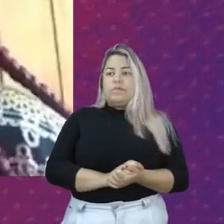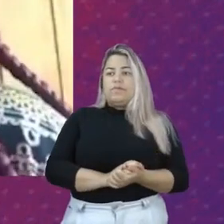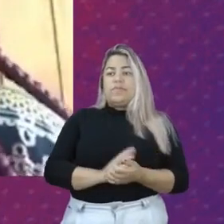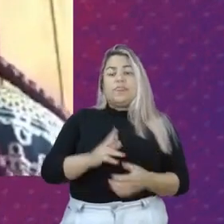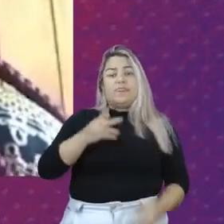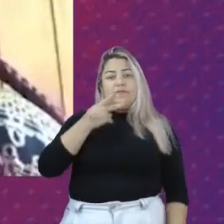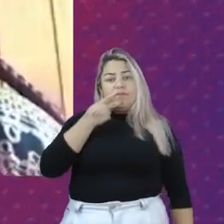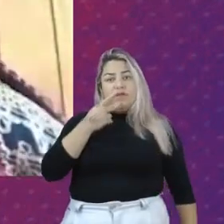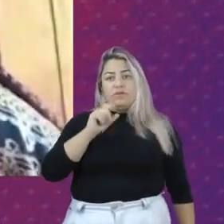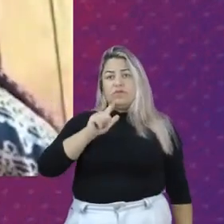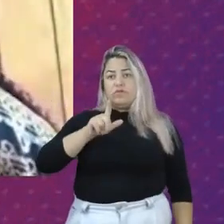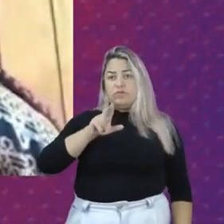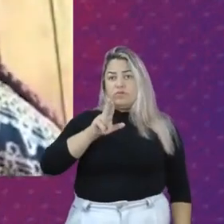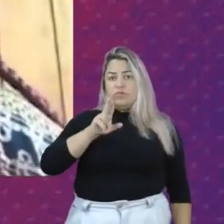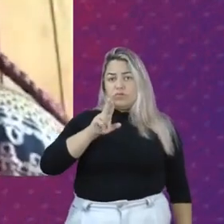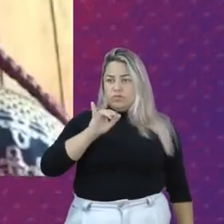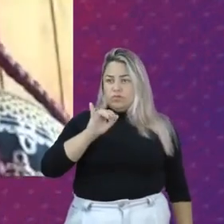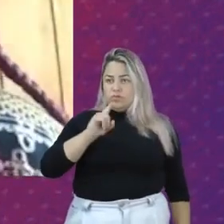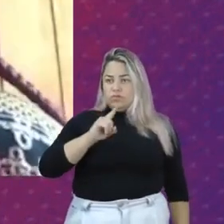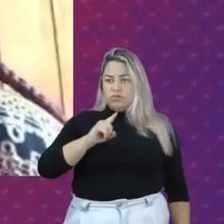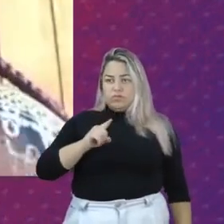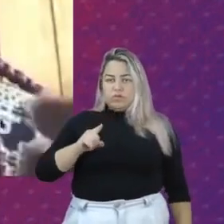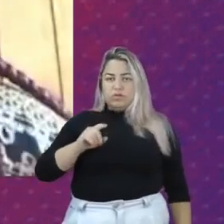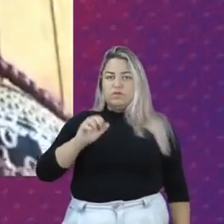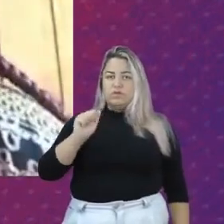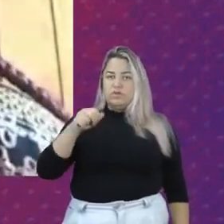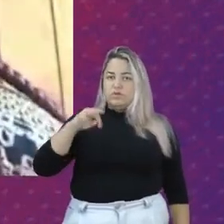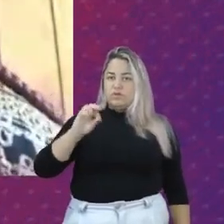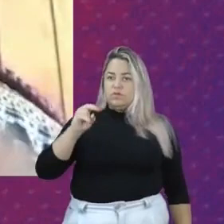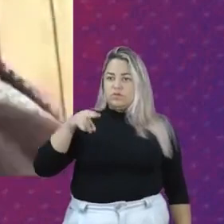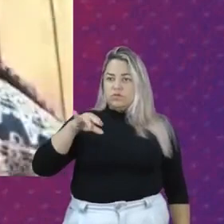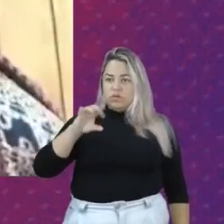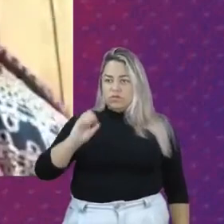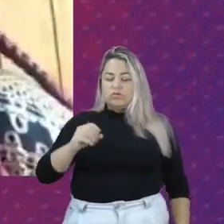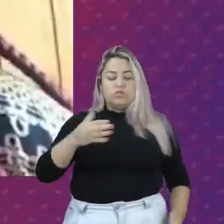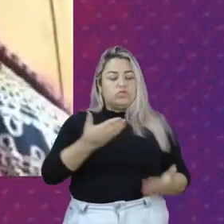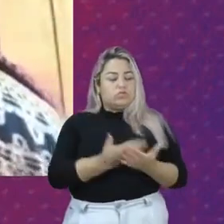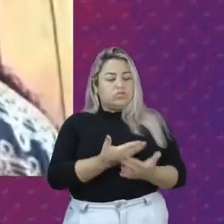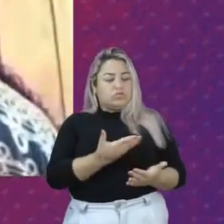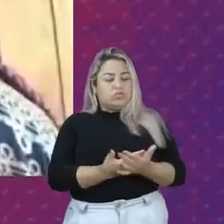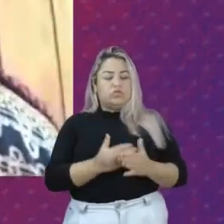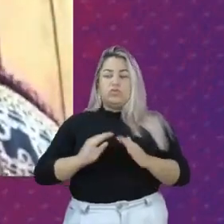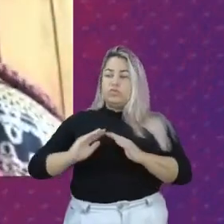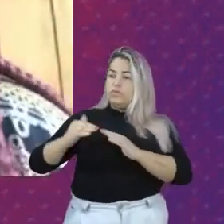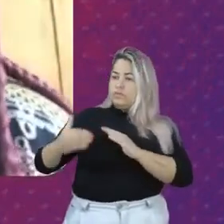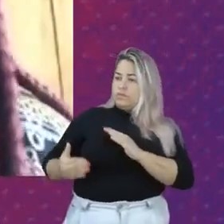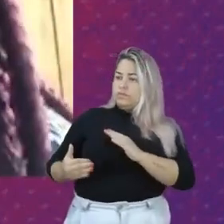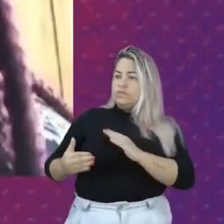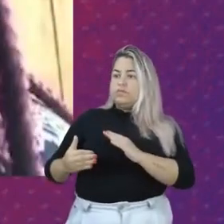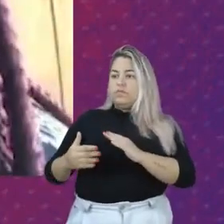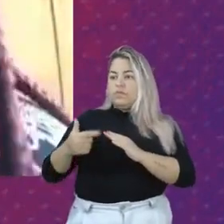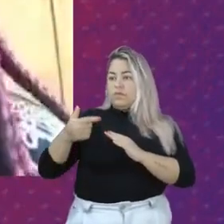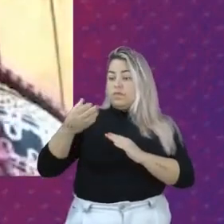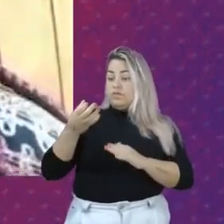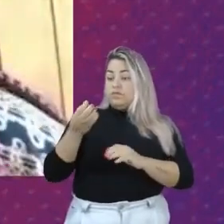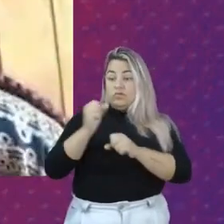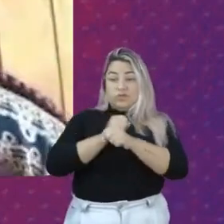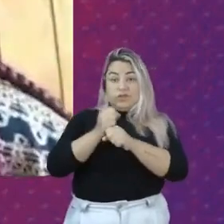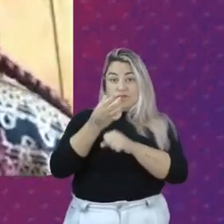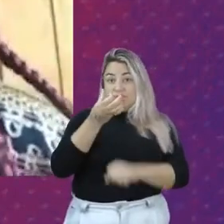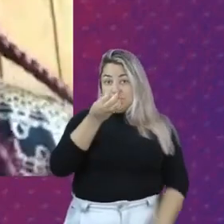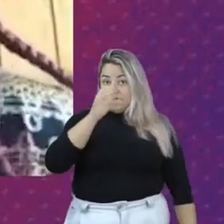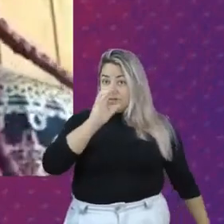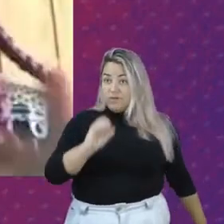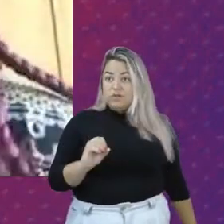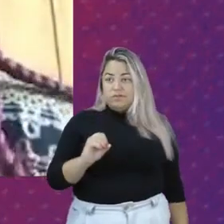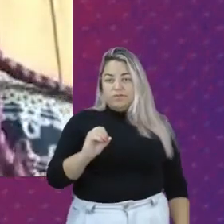afirma Luiz Antônio Machado, sociólogo, favelólogo, estudioso de favelas desde a década de 60. Ou